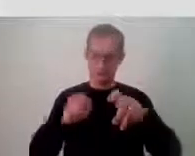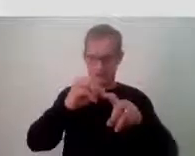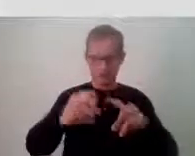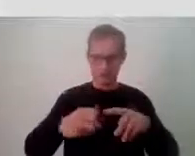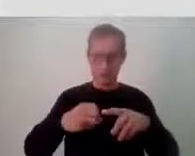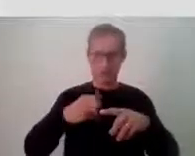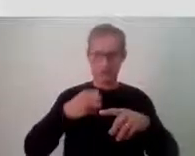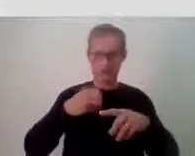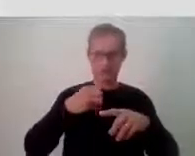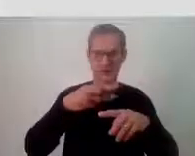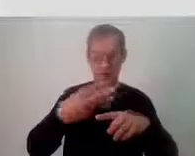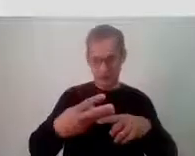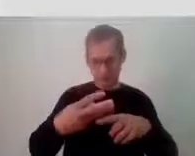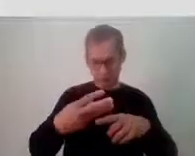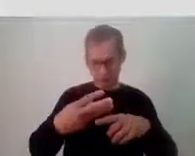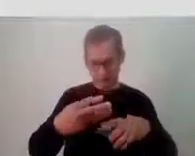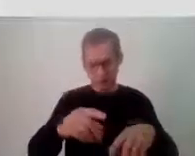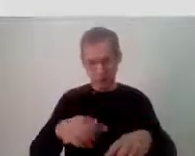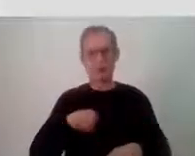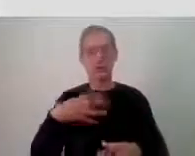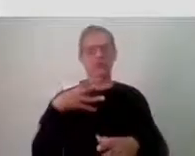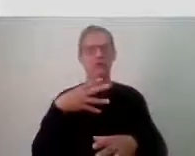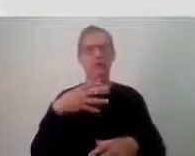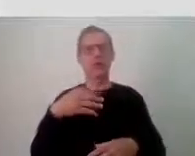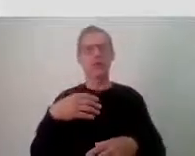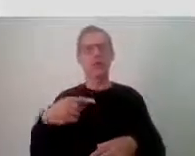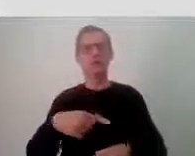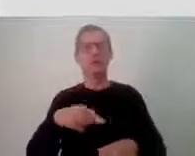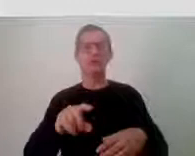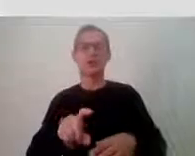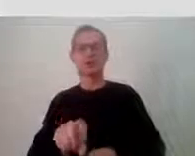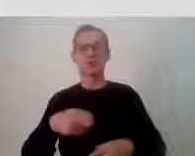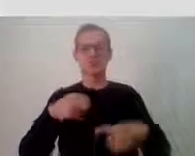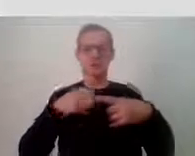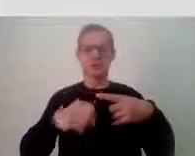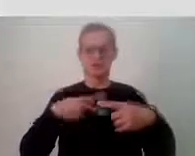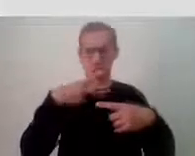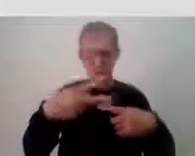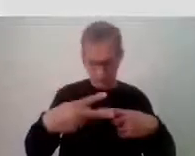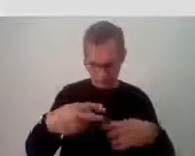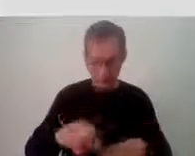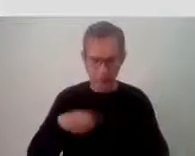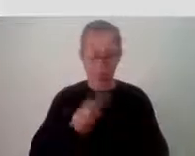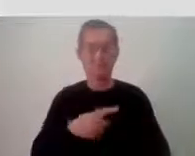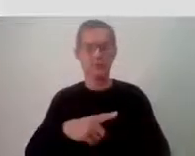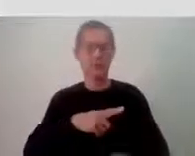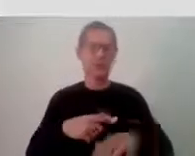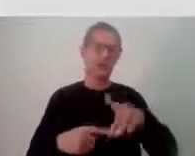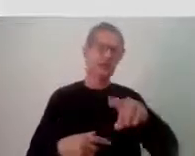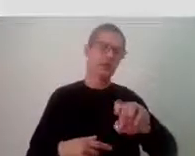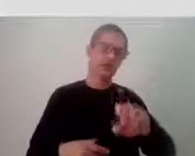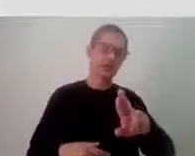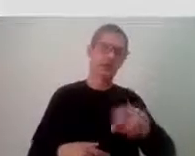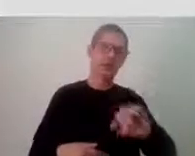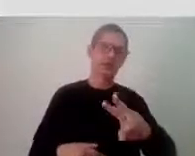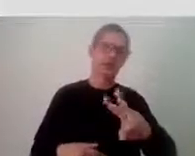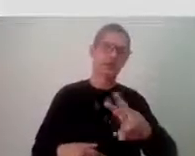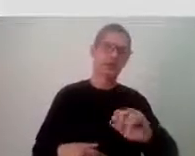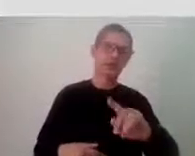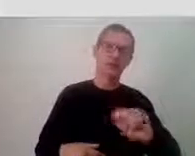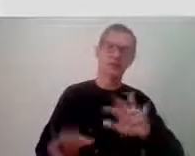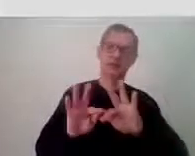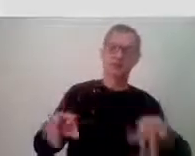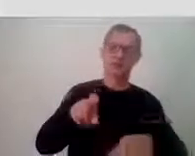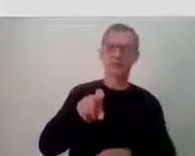quadrado. Ah, professora, mas por que não pode ser x ao cubo? Vamos derivar isso, ó. derivada dessa função vai